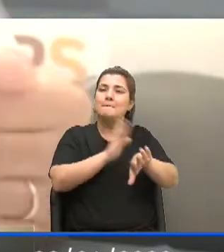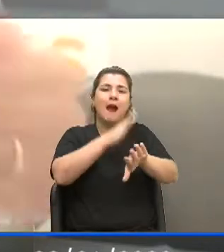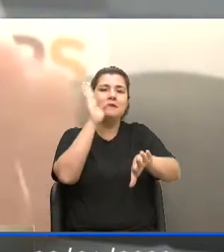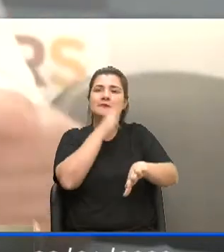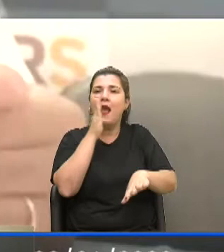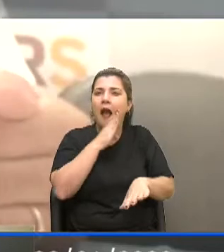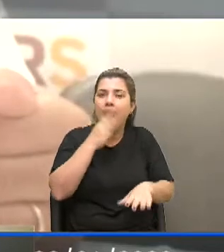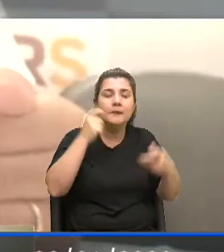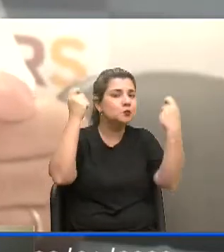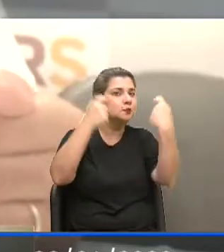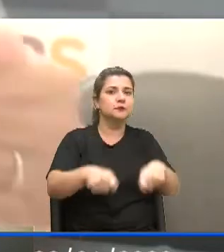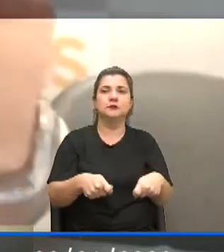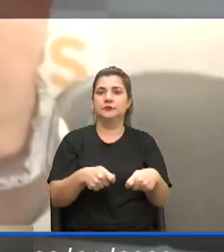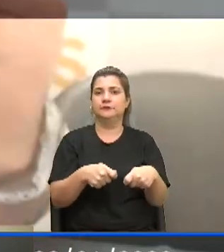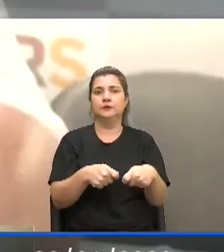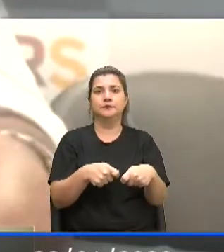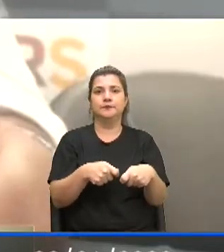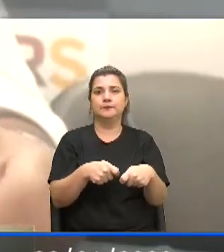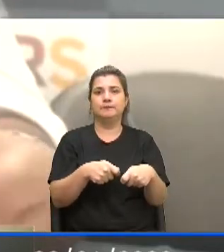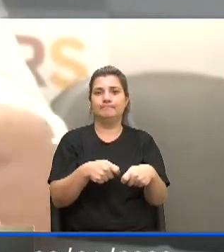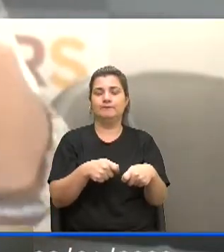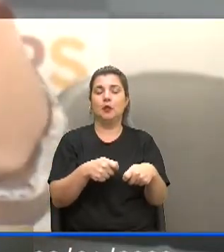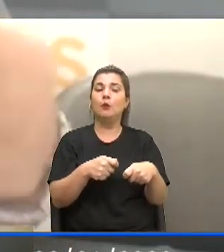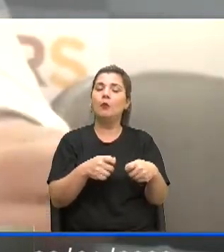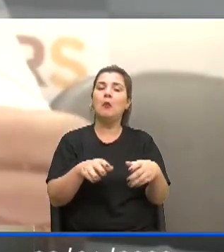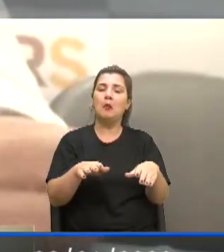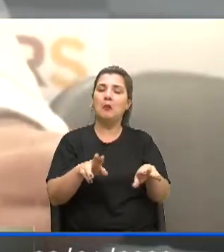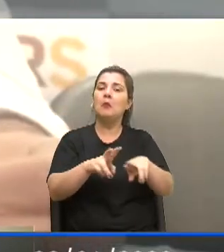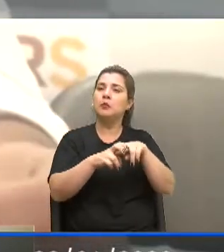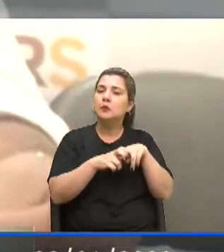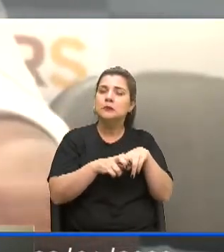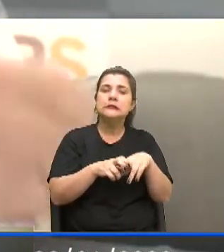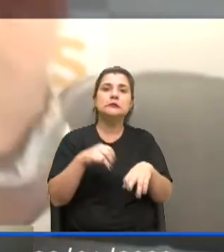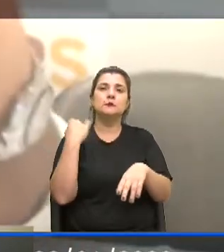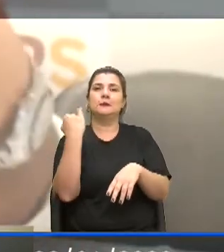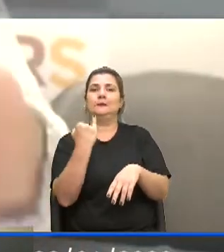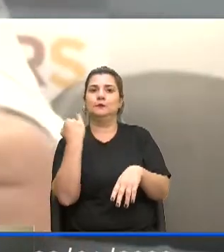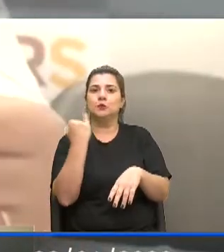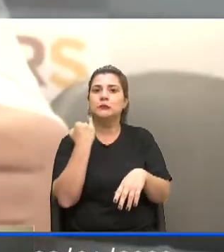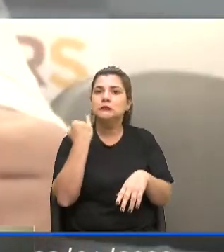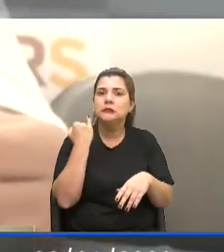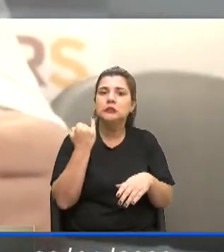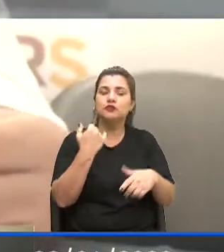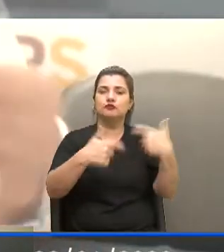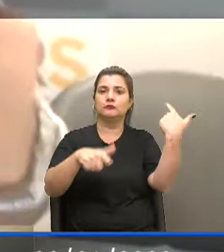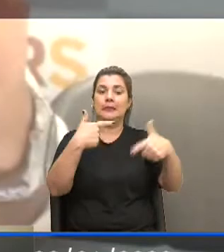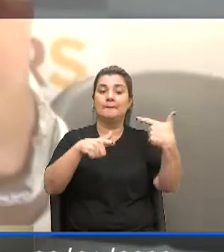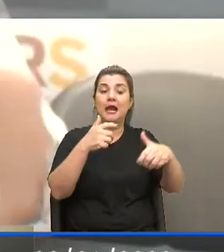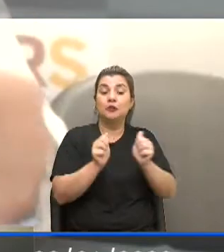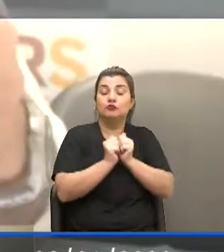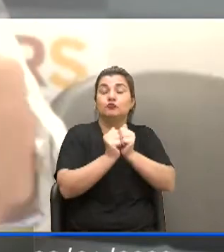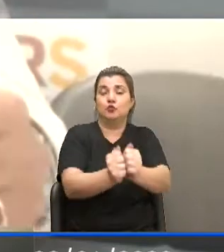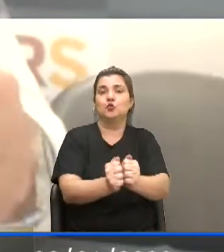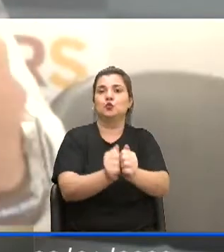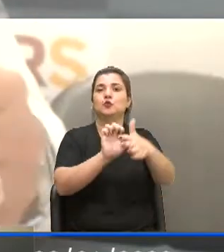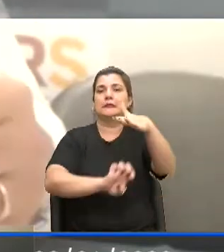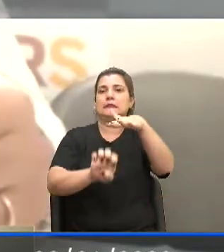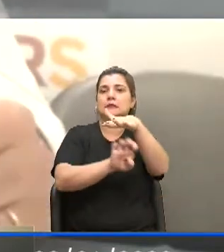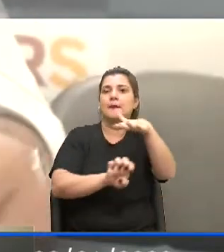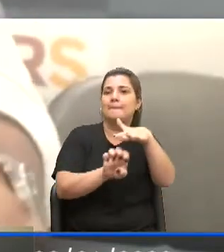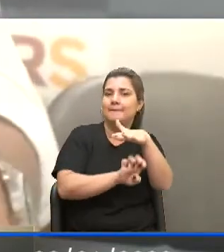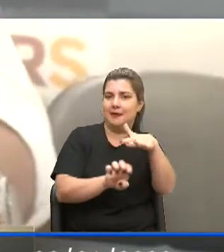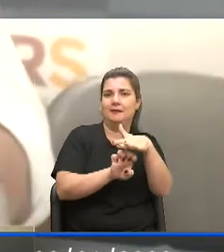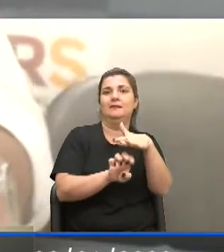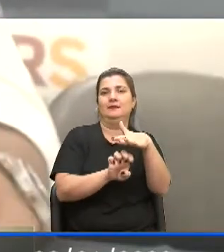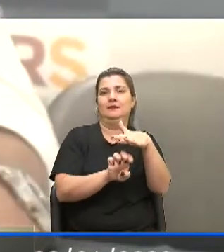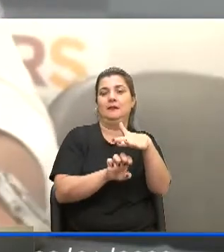rápida possível isso. Então, essa transparência junto das empresas, com esse fluxo de informação é fundamental que a gente